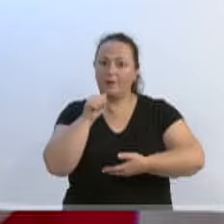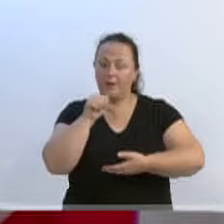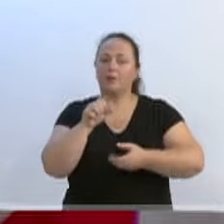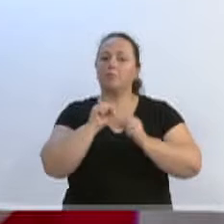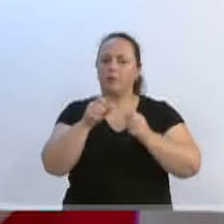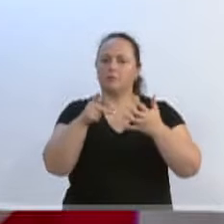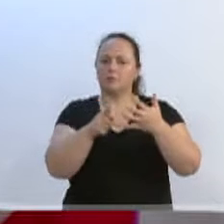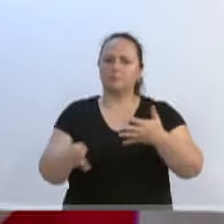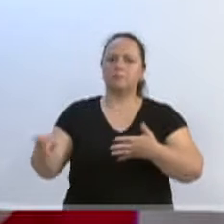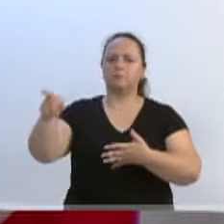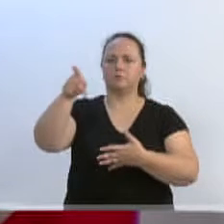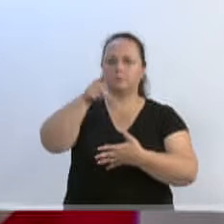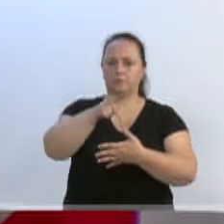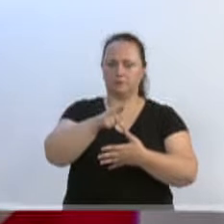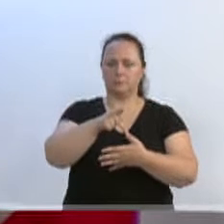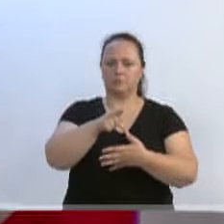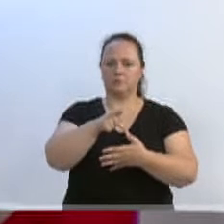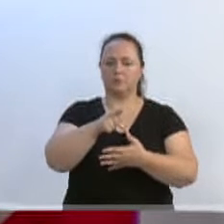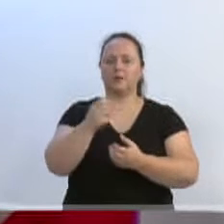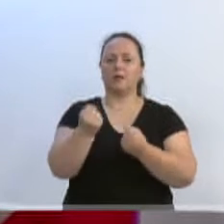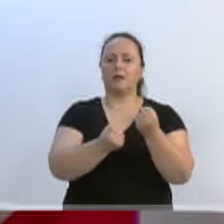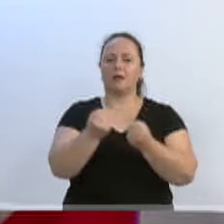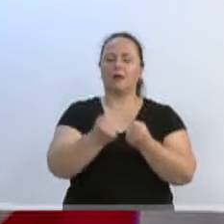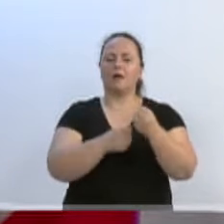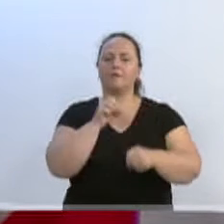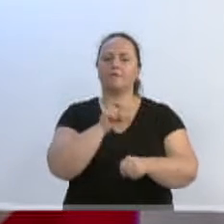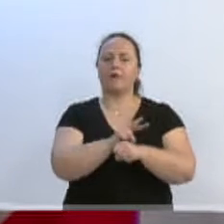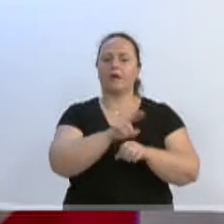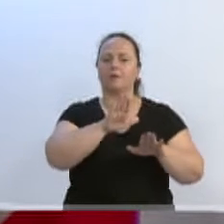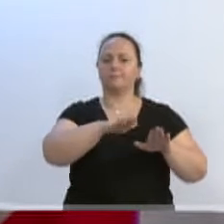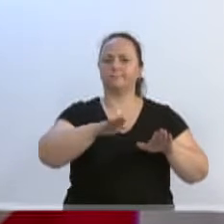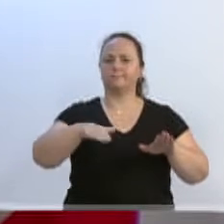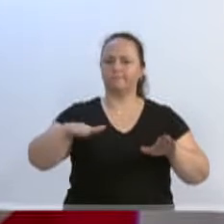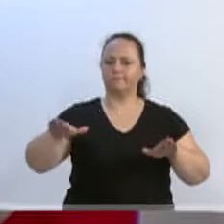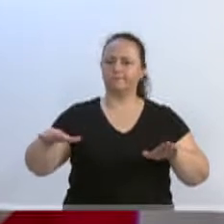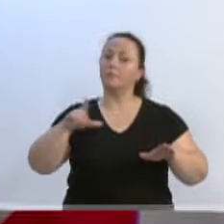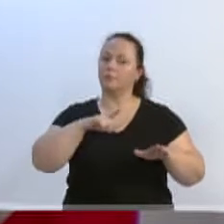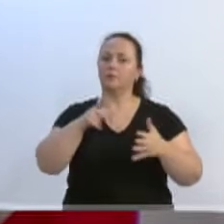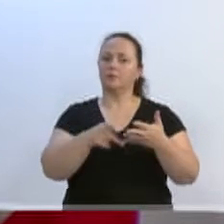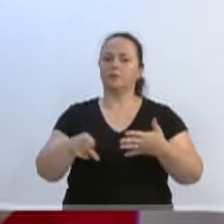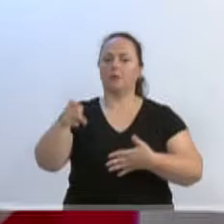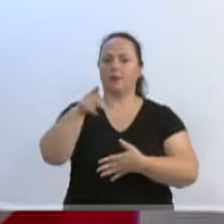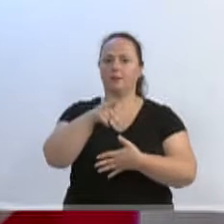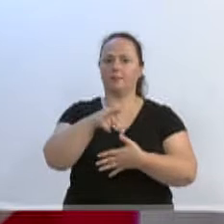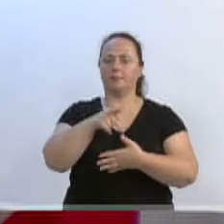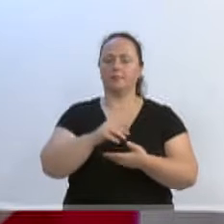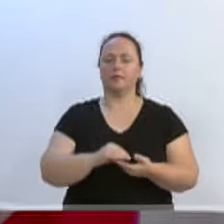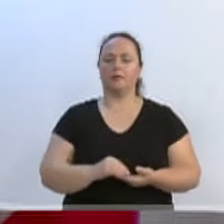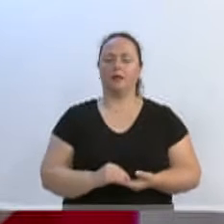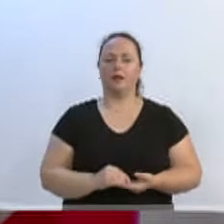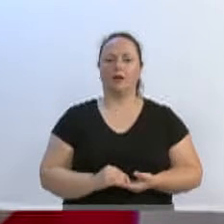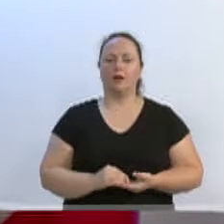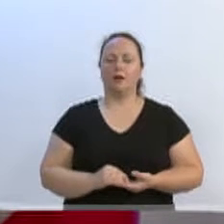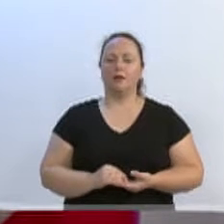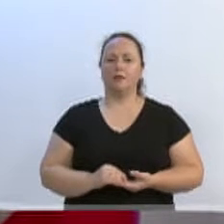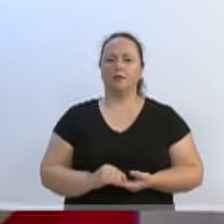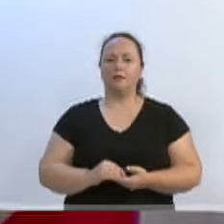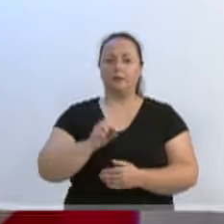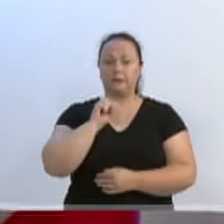privados do nosso dos estacionamentos das nossas cidades eu gostaria de deixar bem claro que quando se